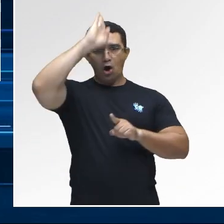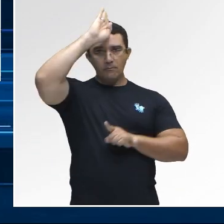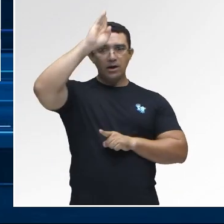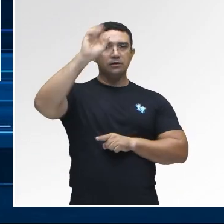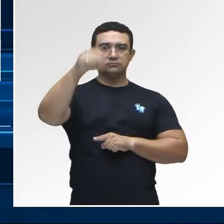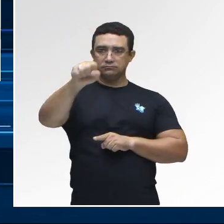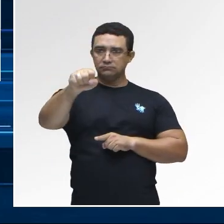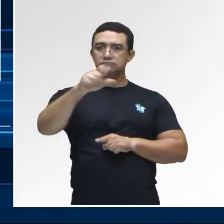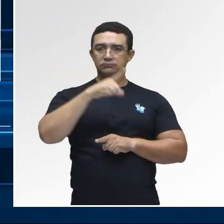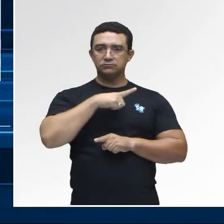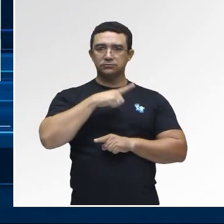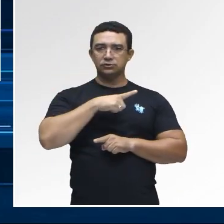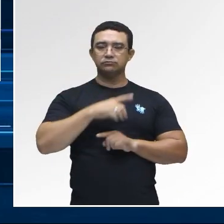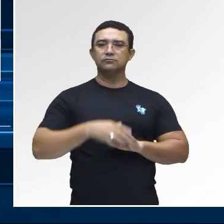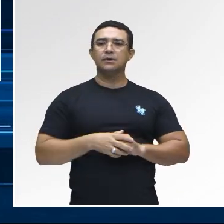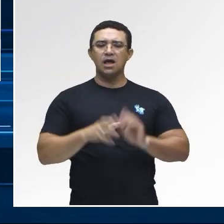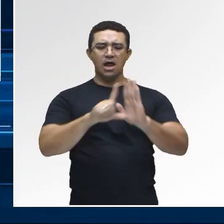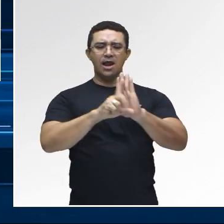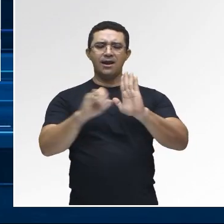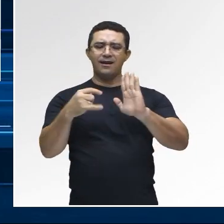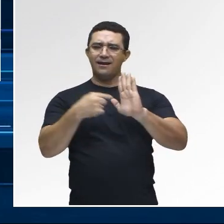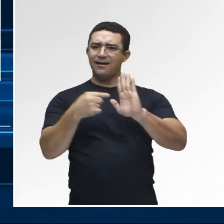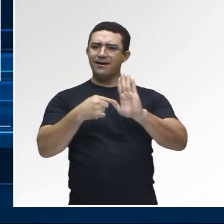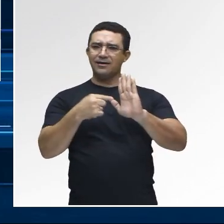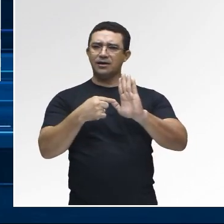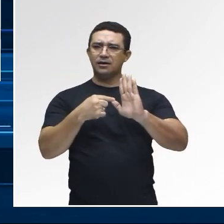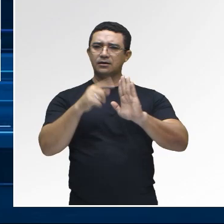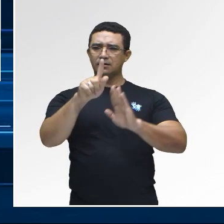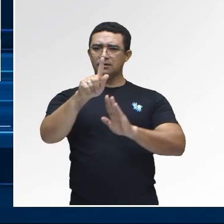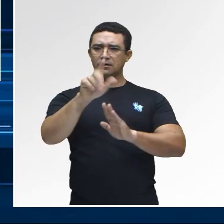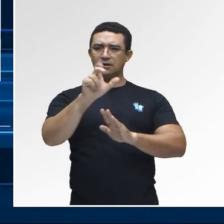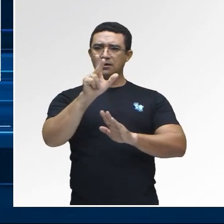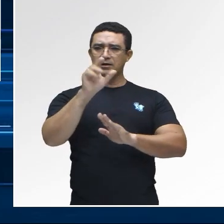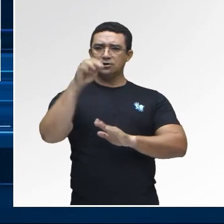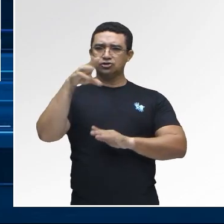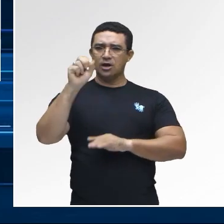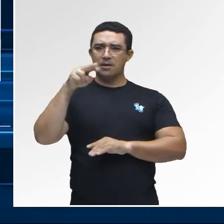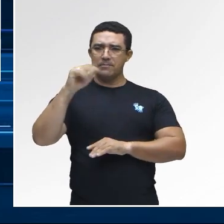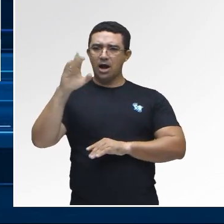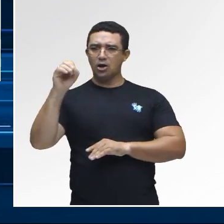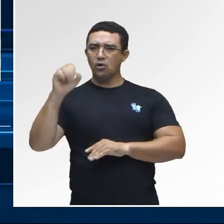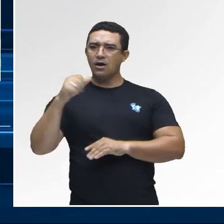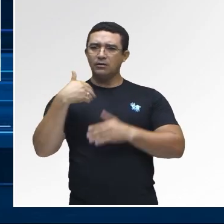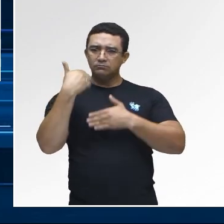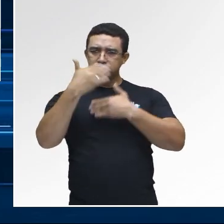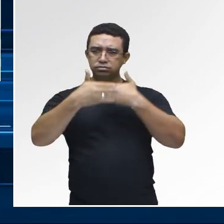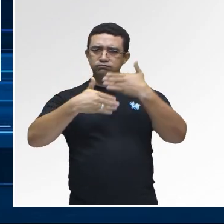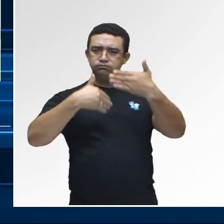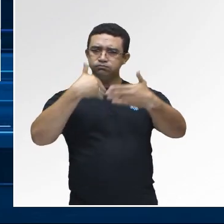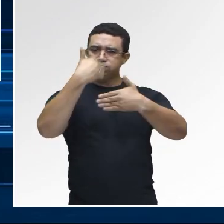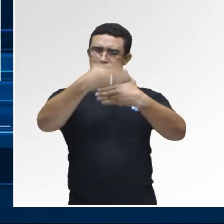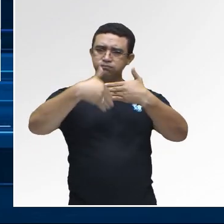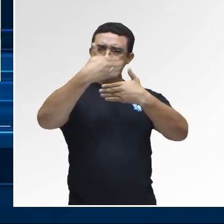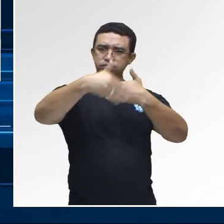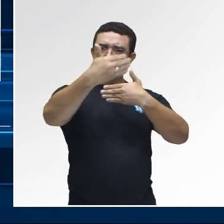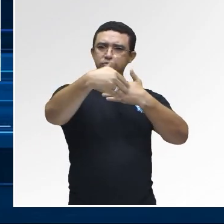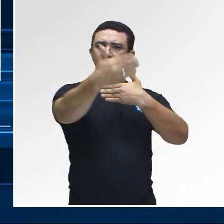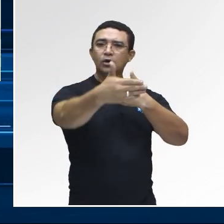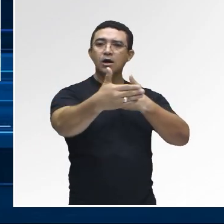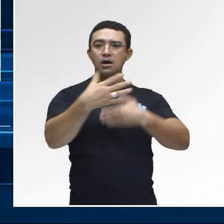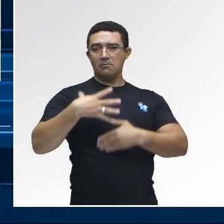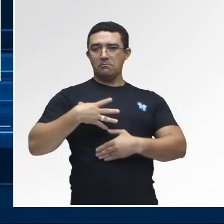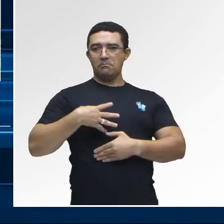Suas leis eram passadas de pai para filho, seguindo tradições chamadas de